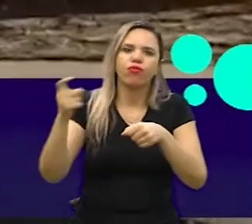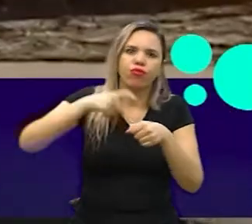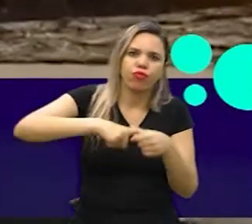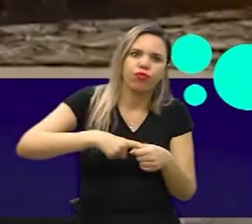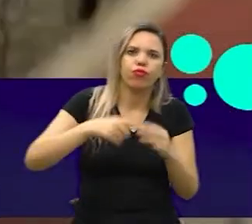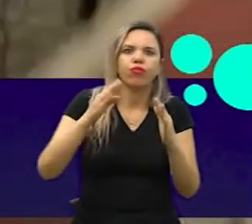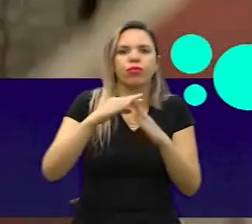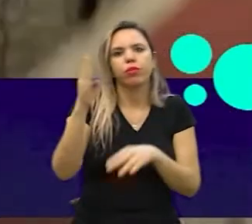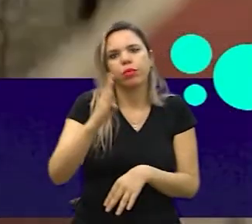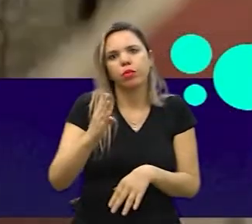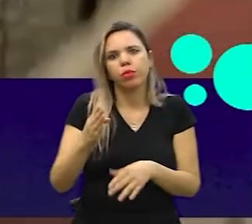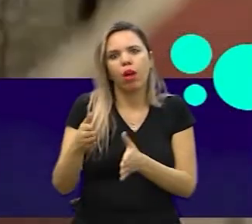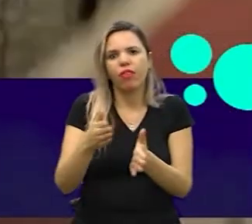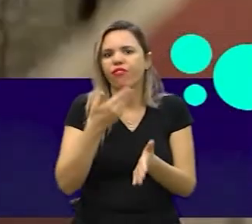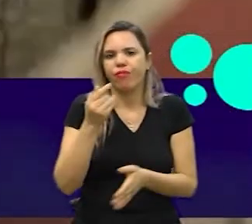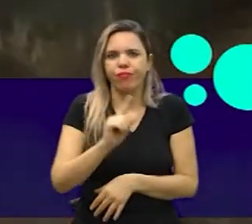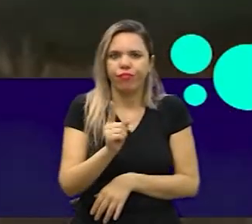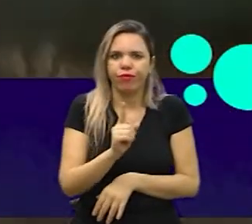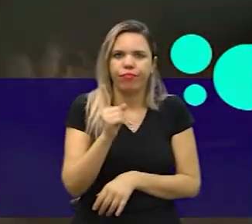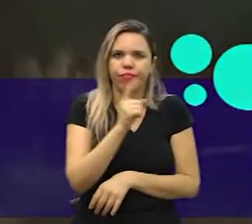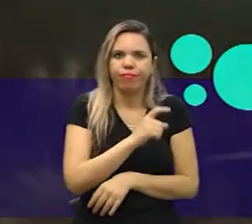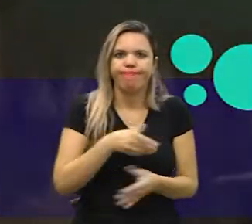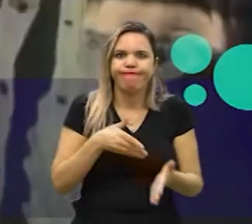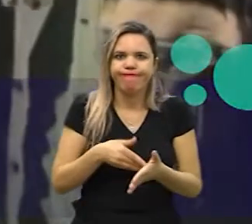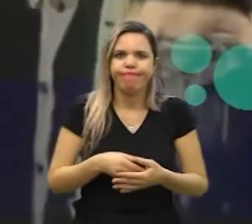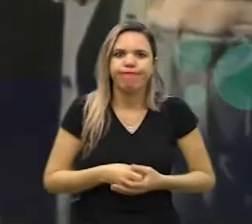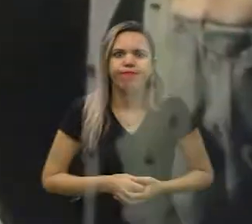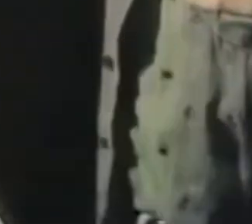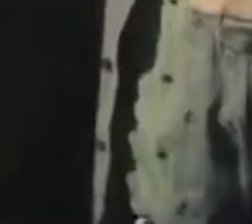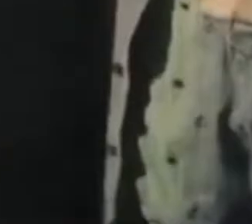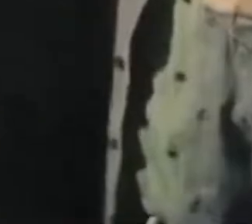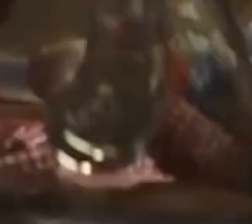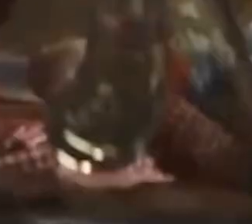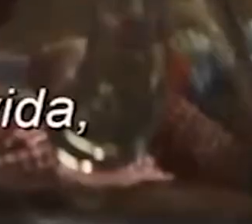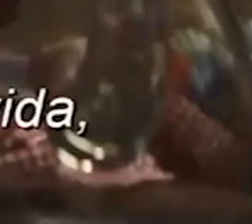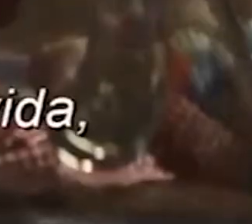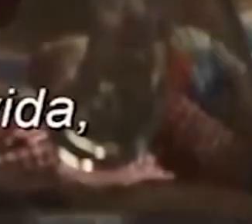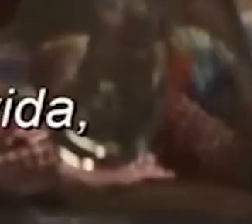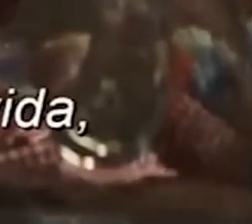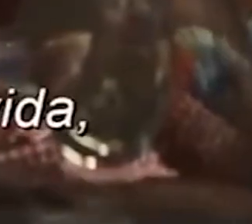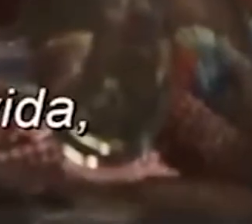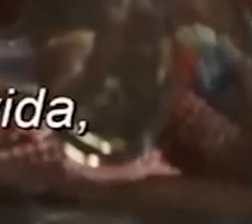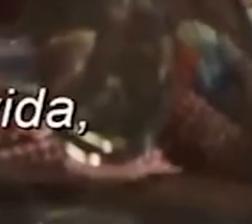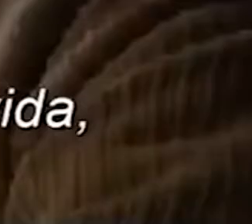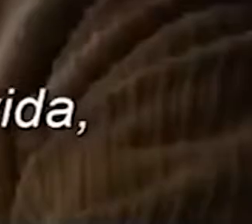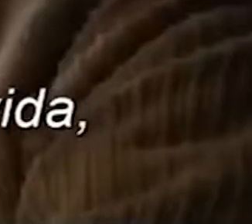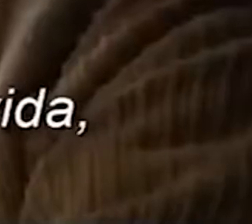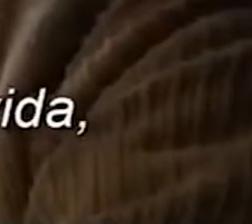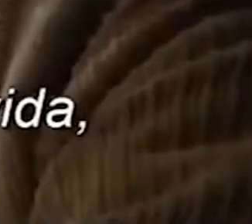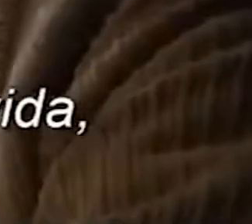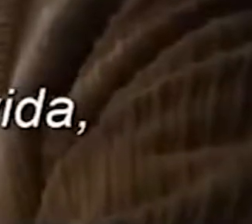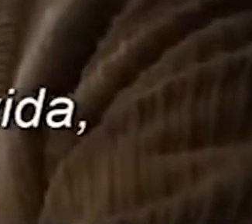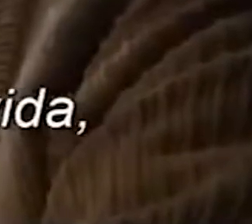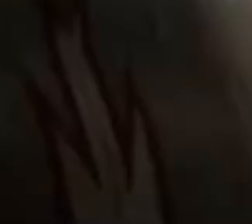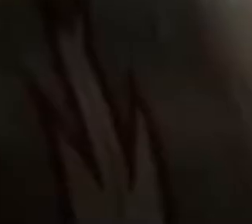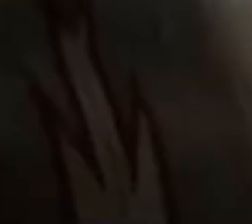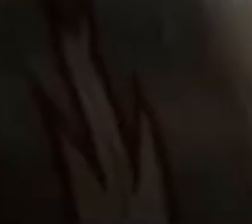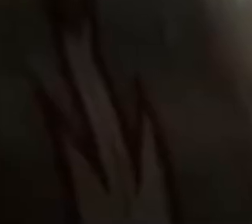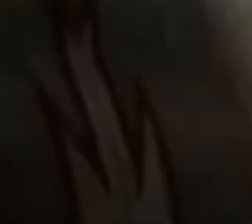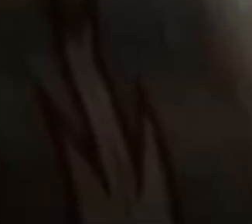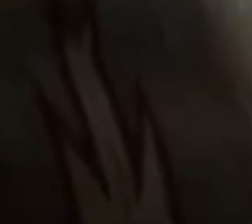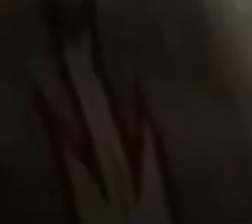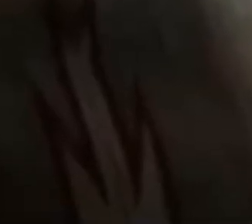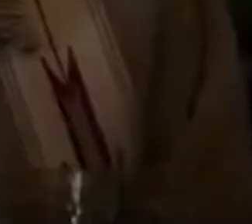volta para casa. Mas para isso acontecer, o caminho não será fácil. We all have to make choices in life, kid.